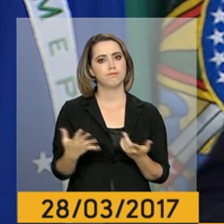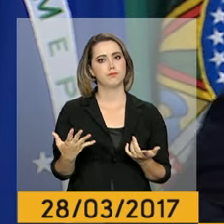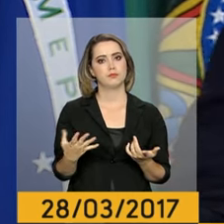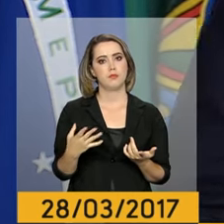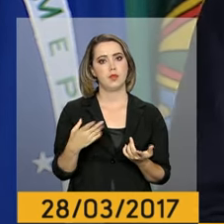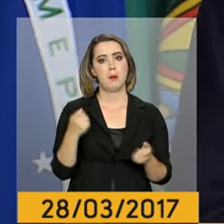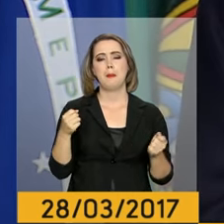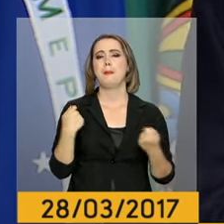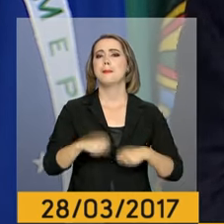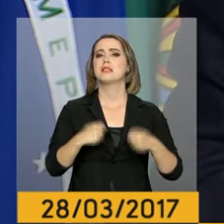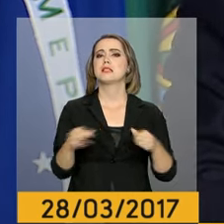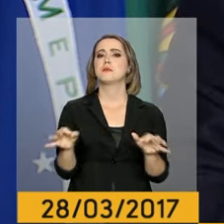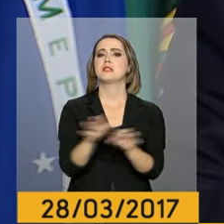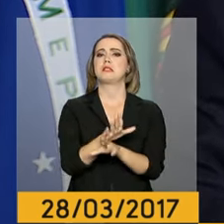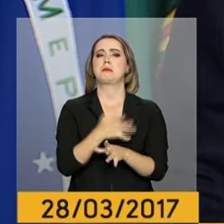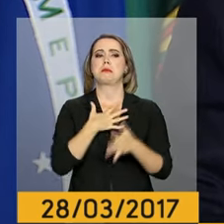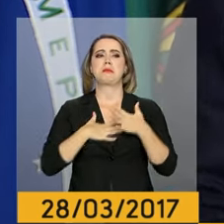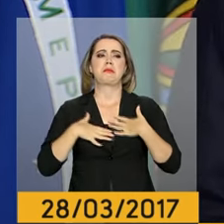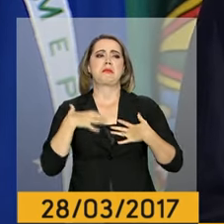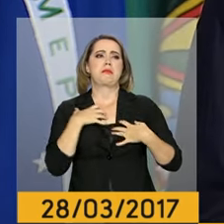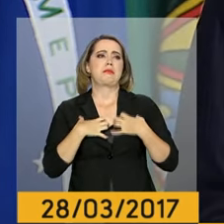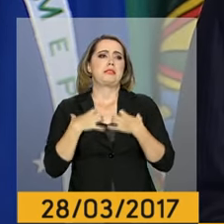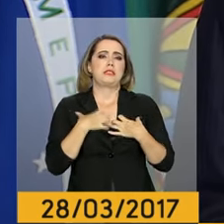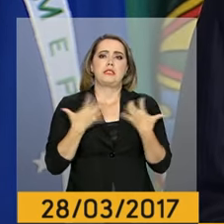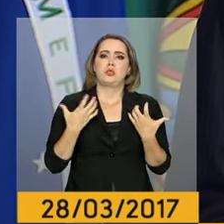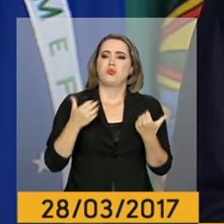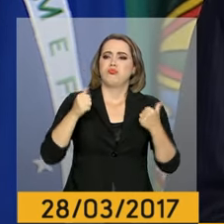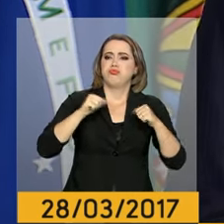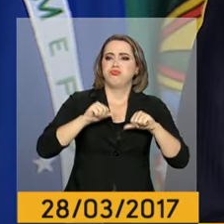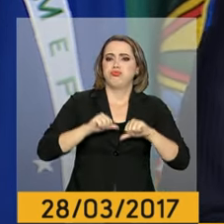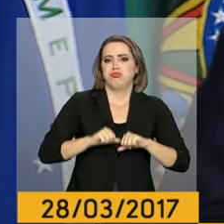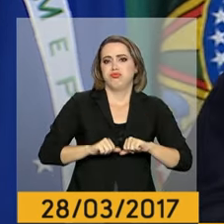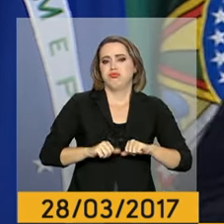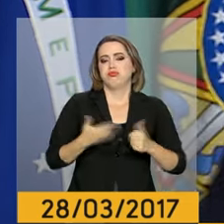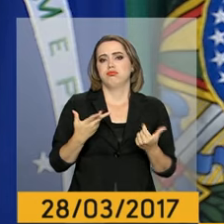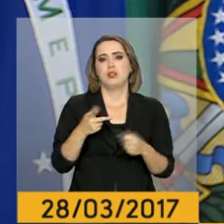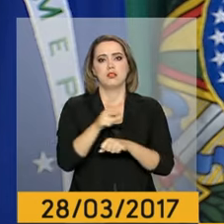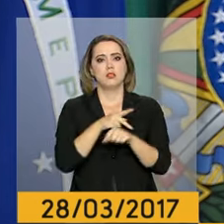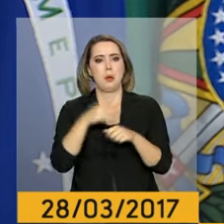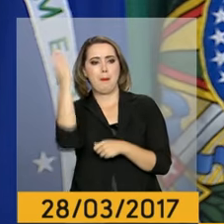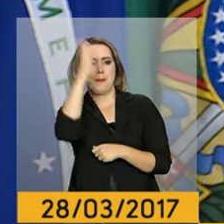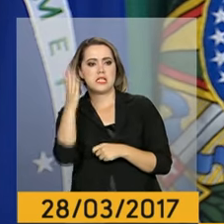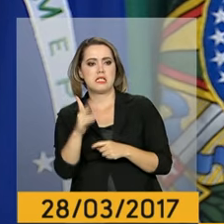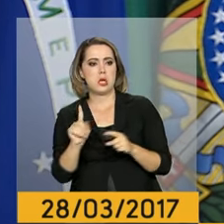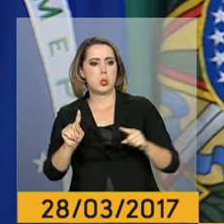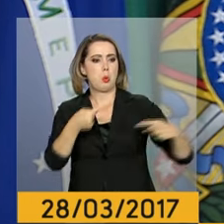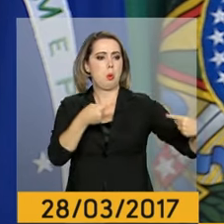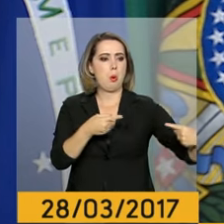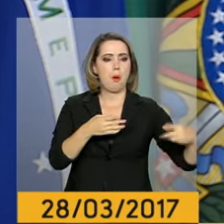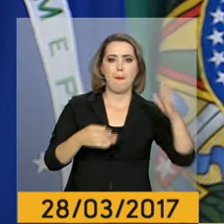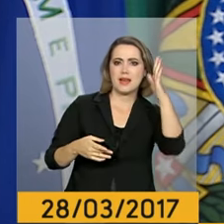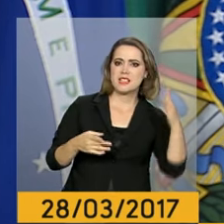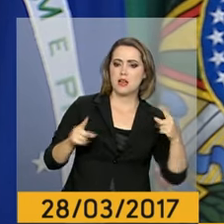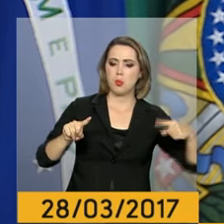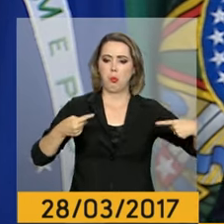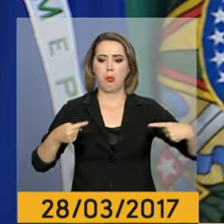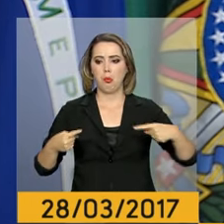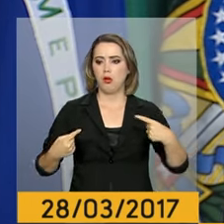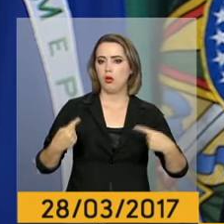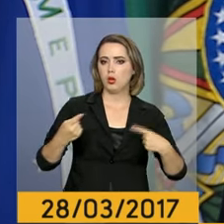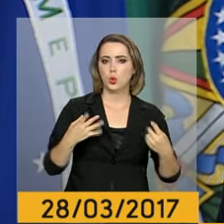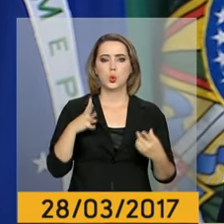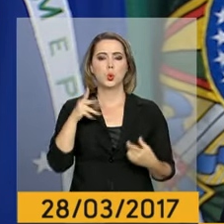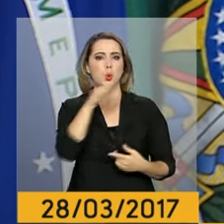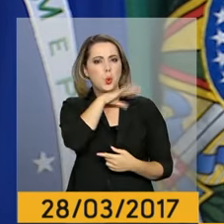precisamos acabar com esse malestar que existe no país essa coisa de brasileiro contra brasileiro essa coisa de achar que tá tudo